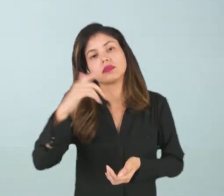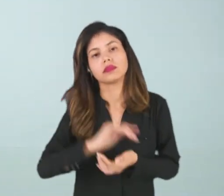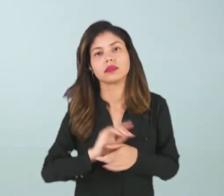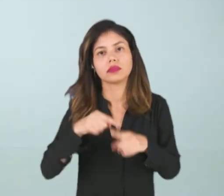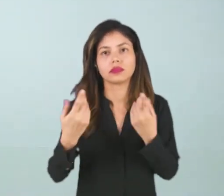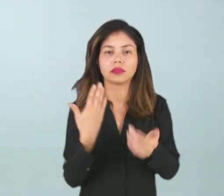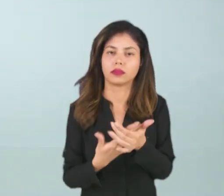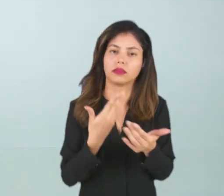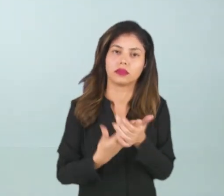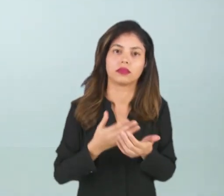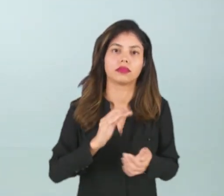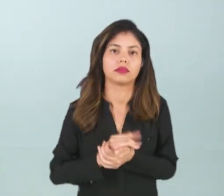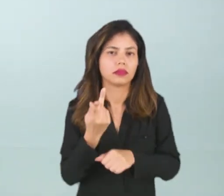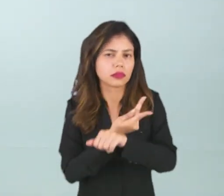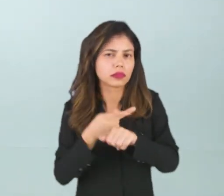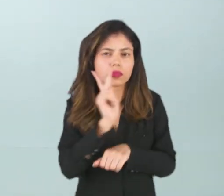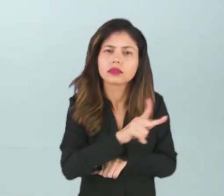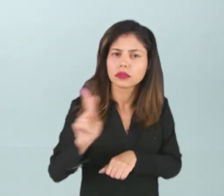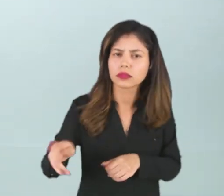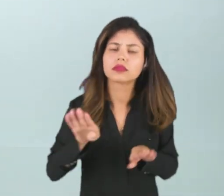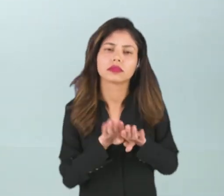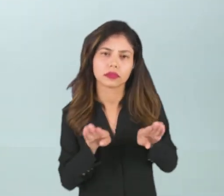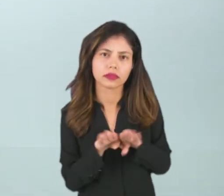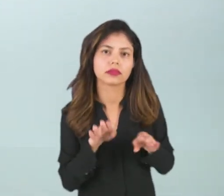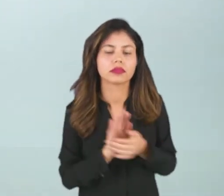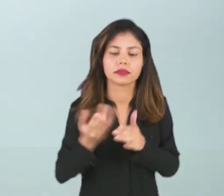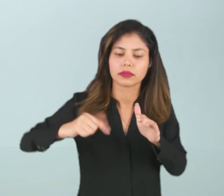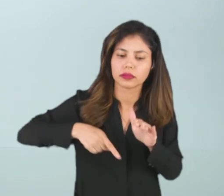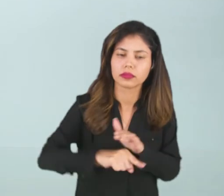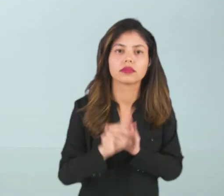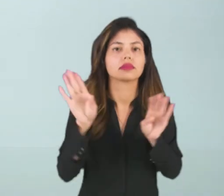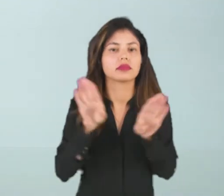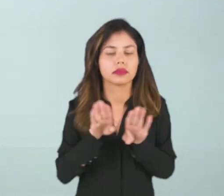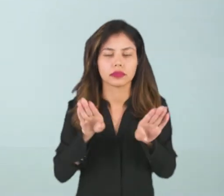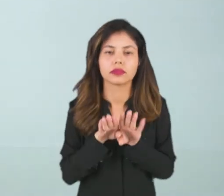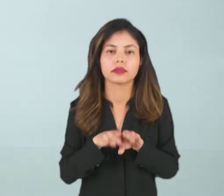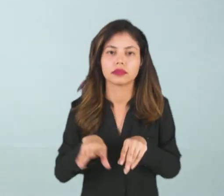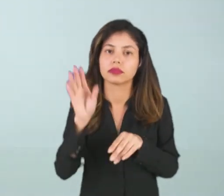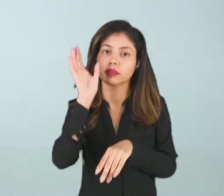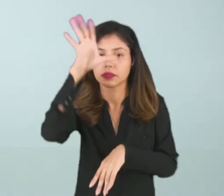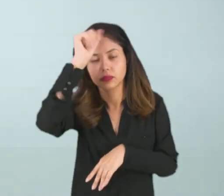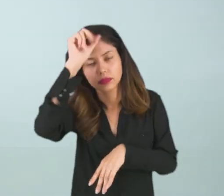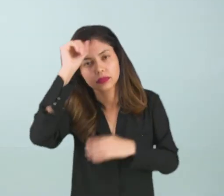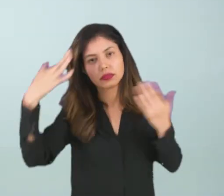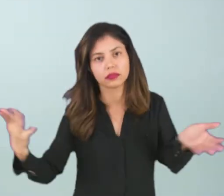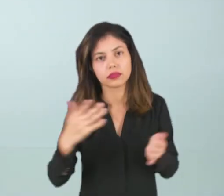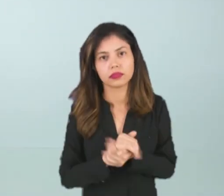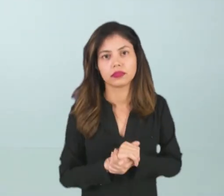e mais outras aulas e procure seu professor também para aprofundar seus